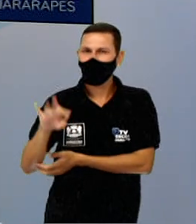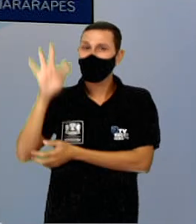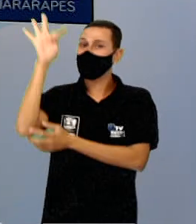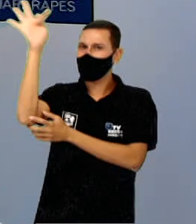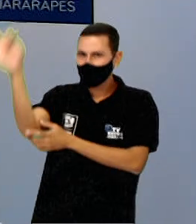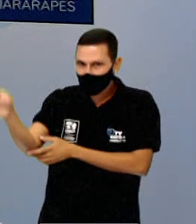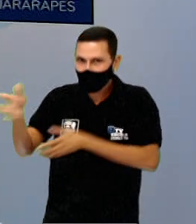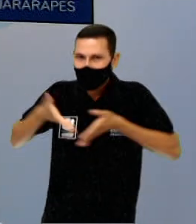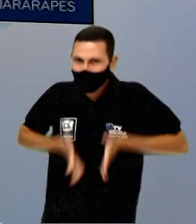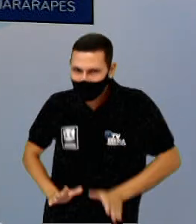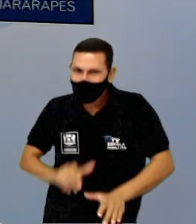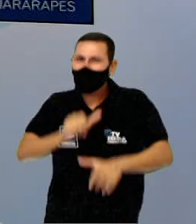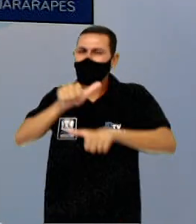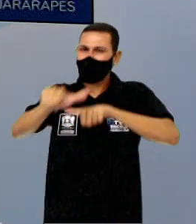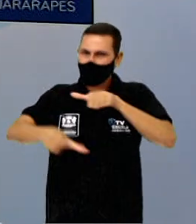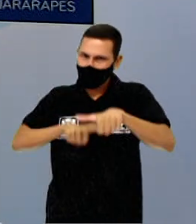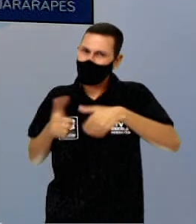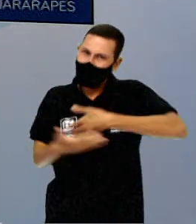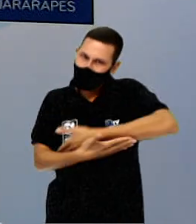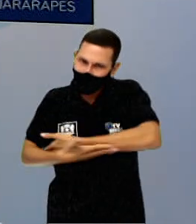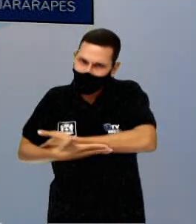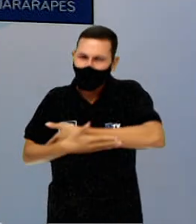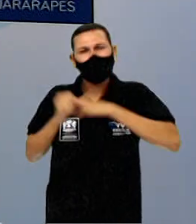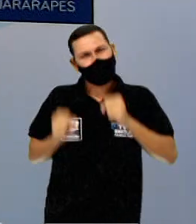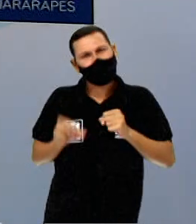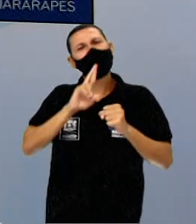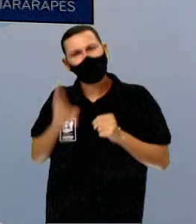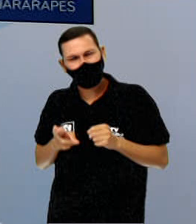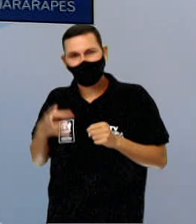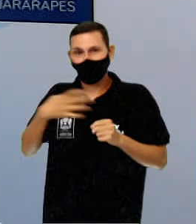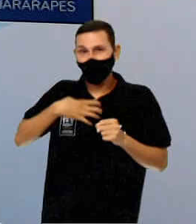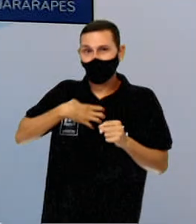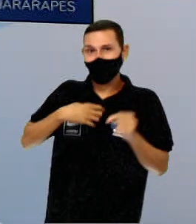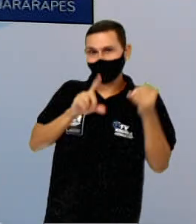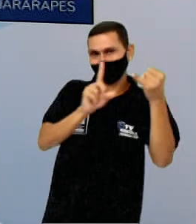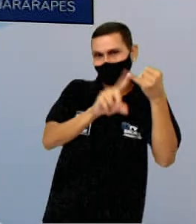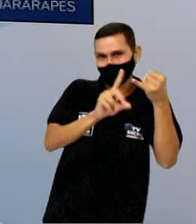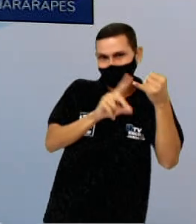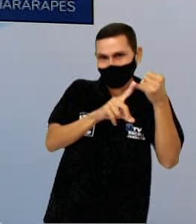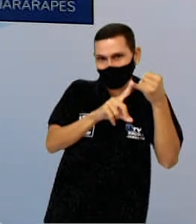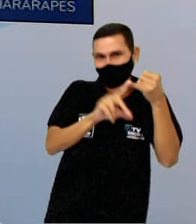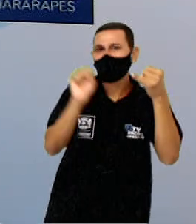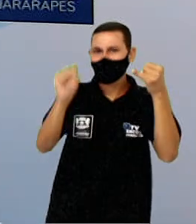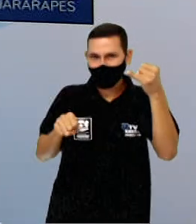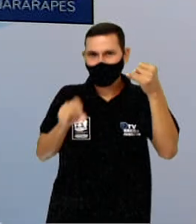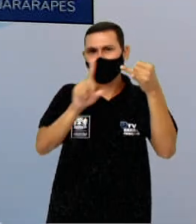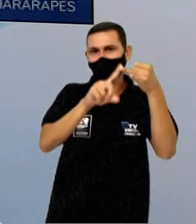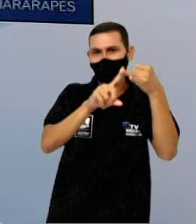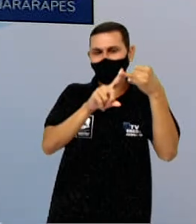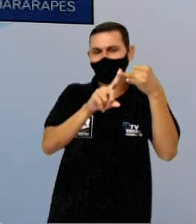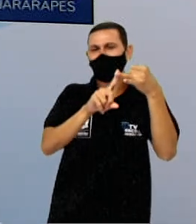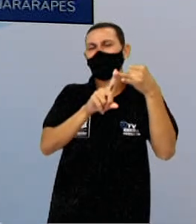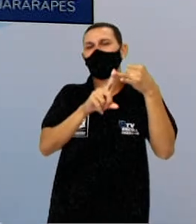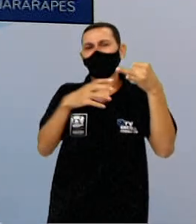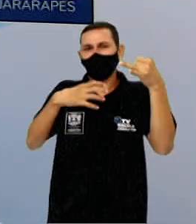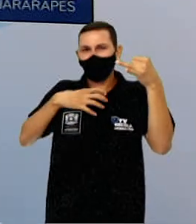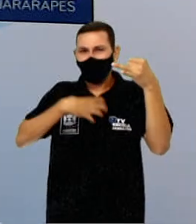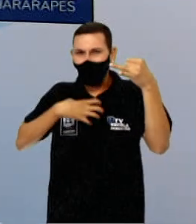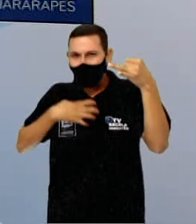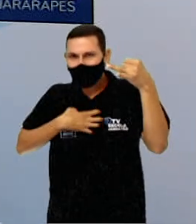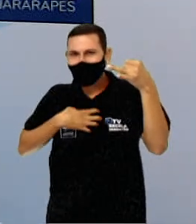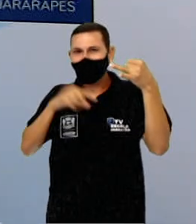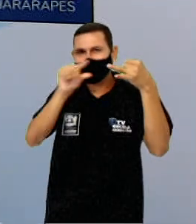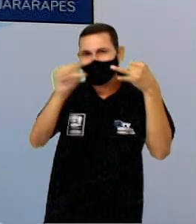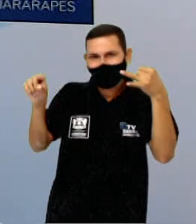bebê a gente pode responder de duas formas da forma afirmativa que aí é x Sim ela vai